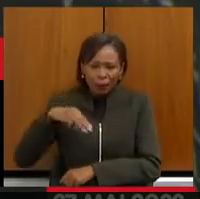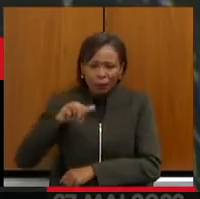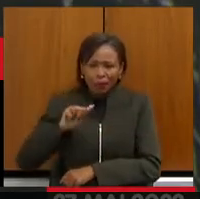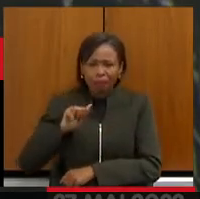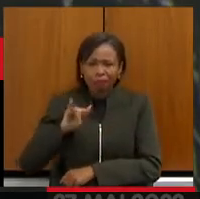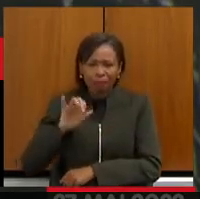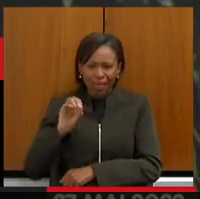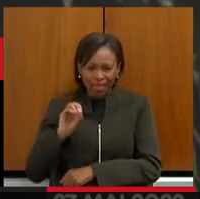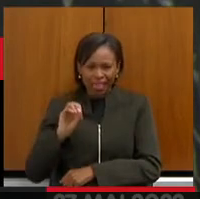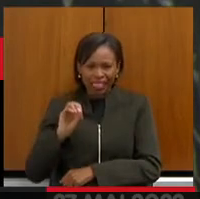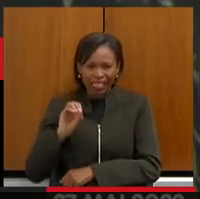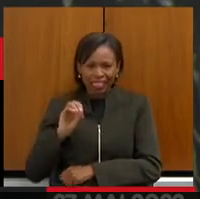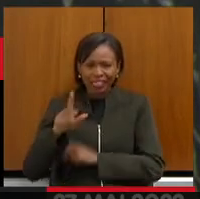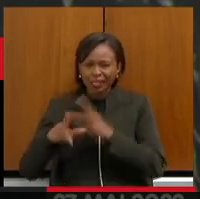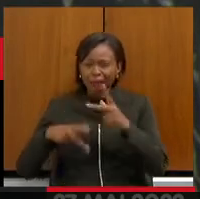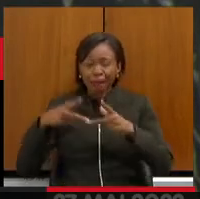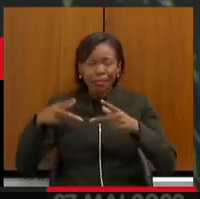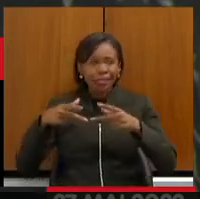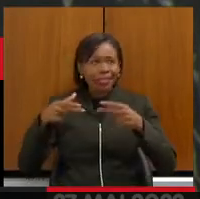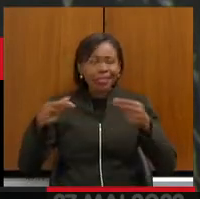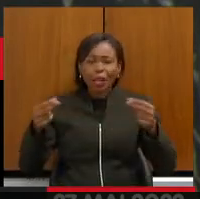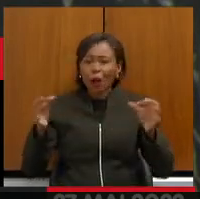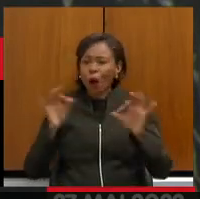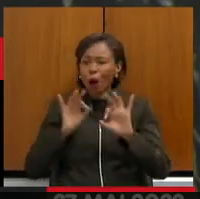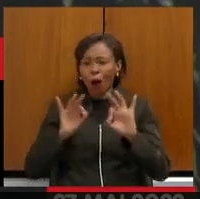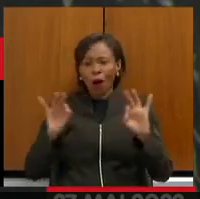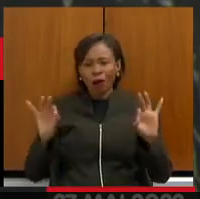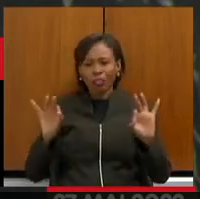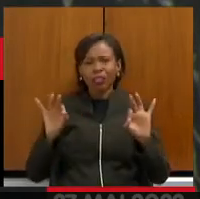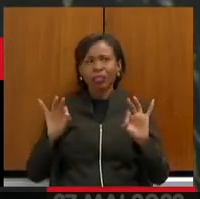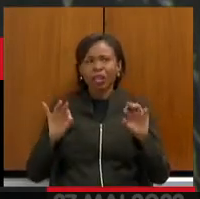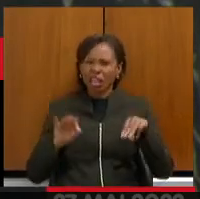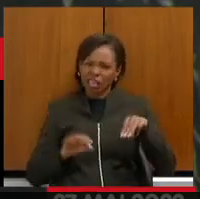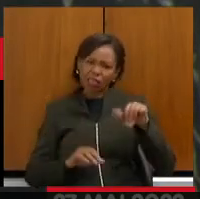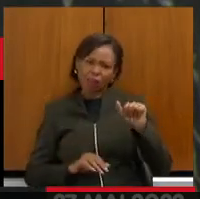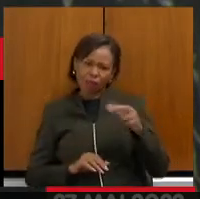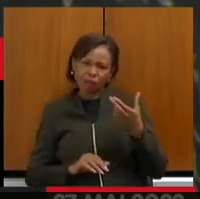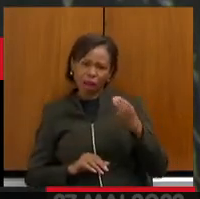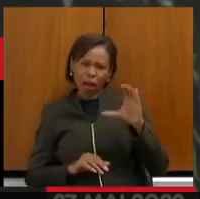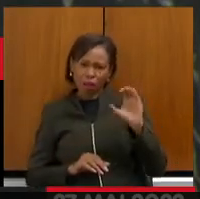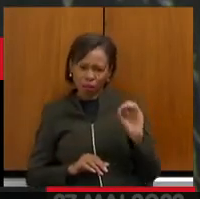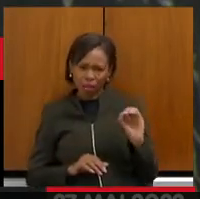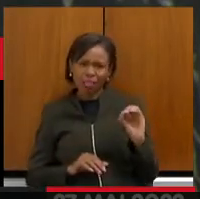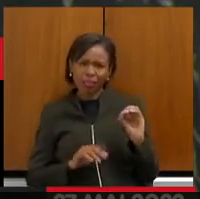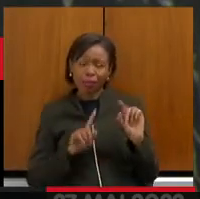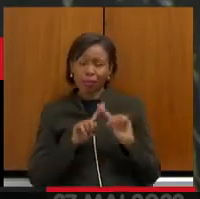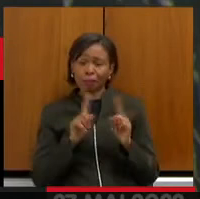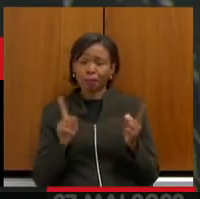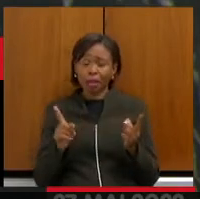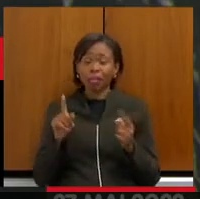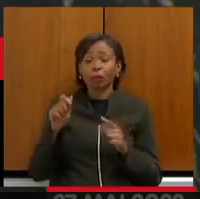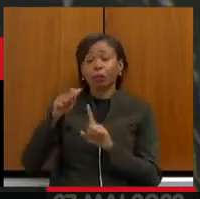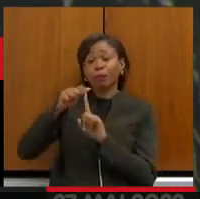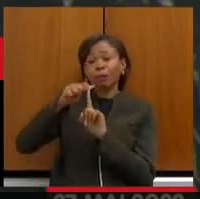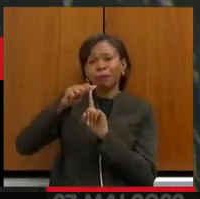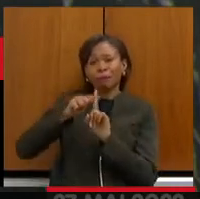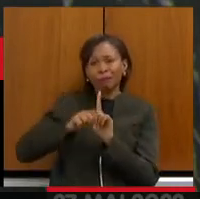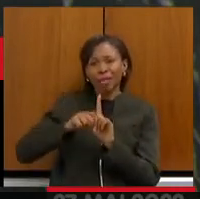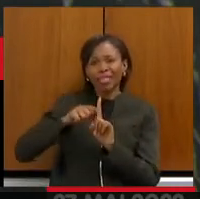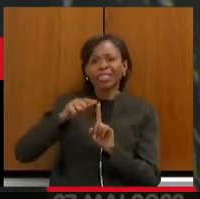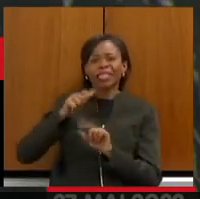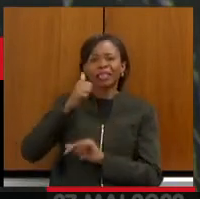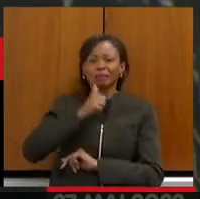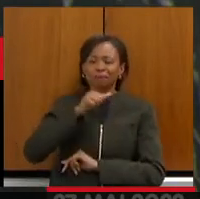foi um presentão para mim embora seria em março Mas no mês das mães tá recebendo essa